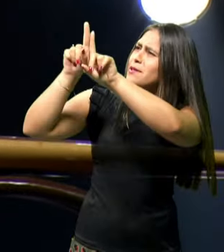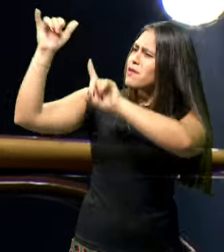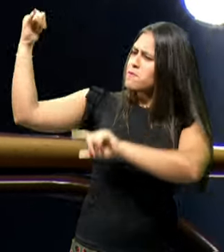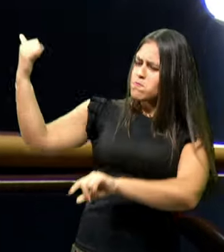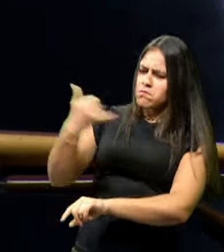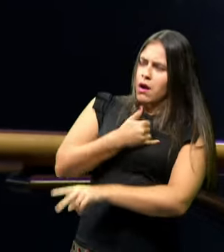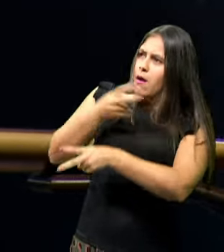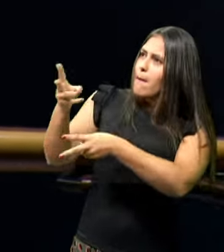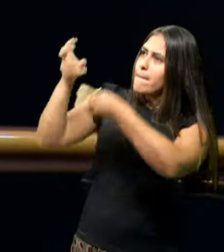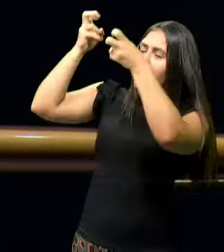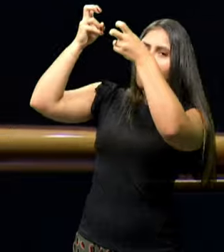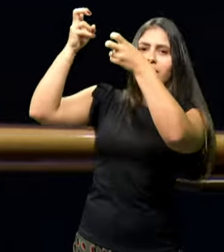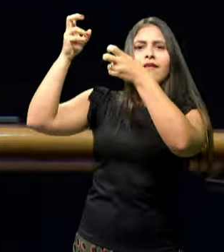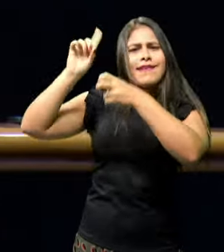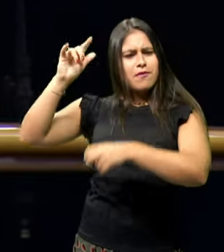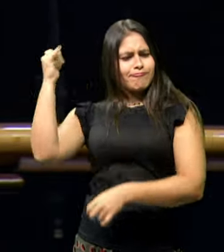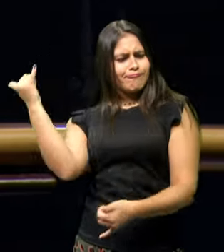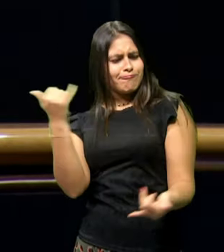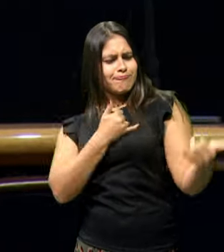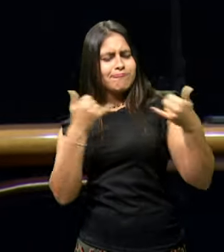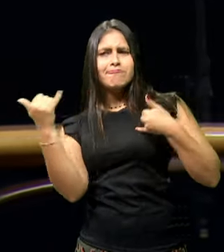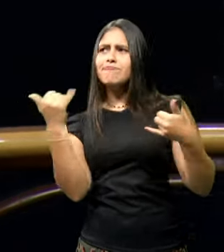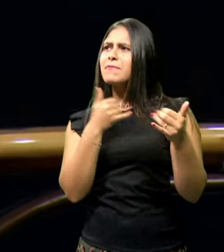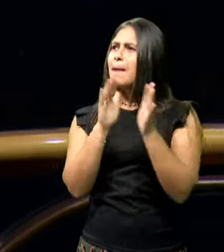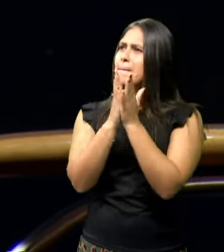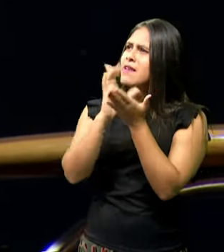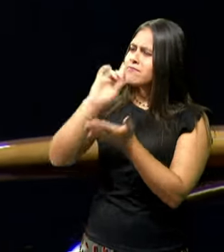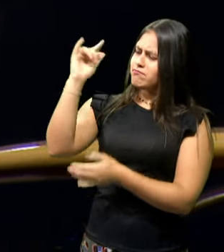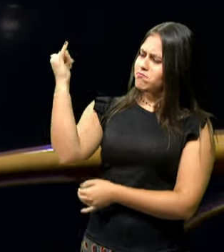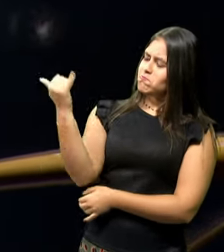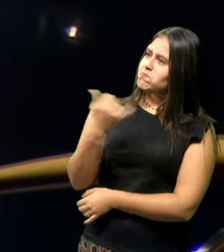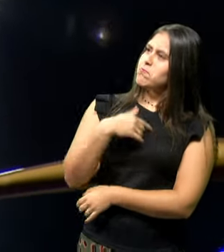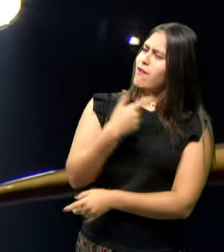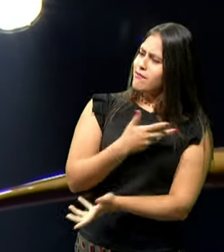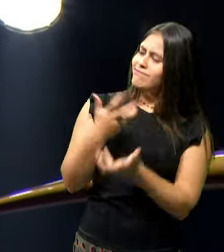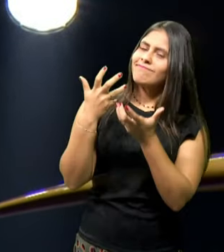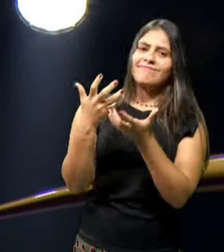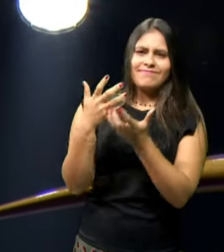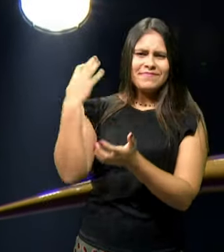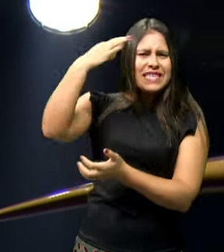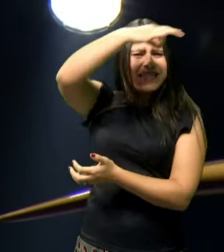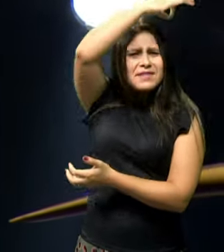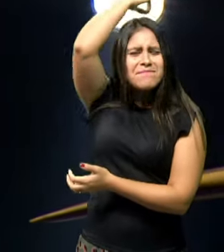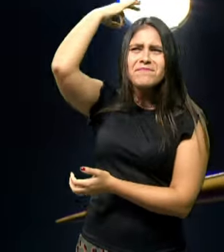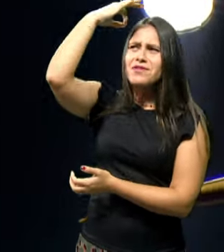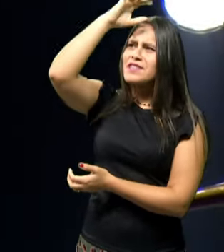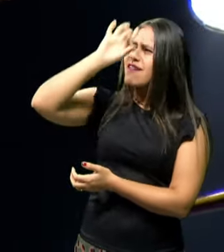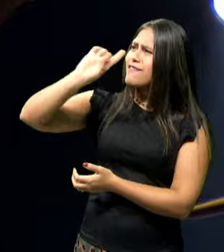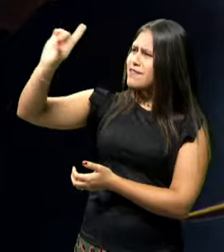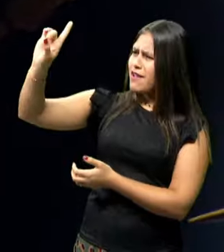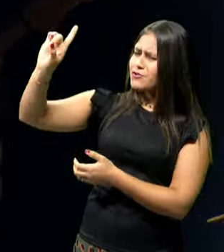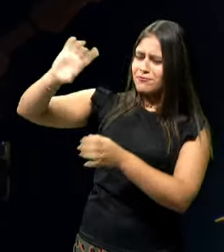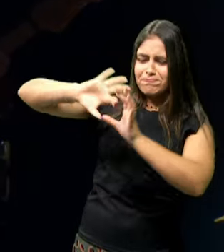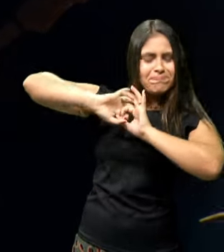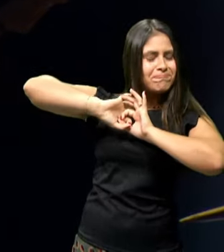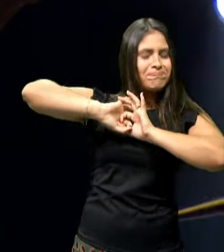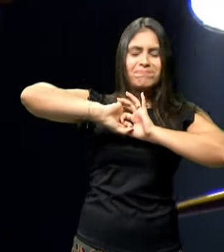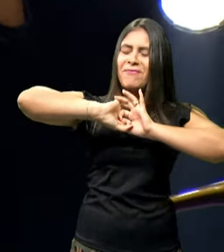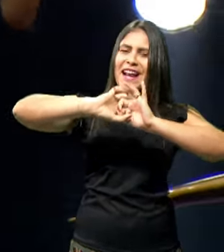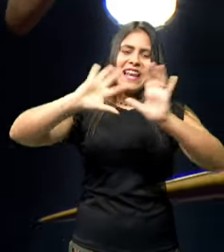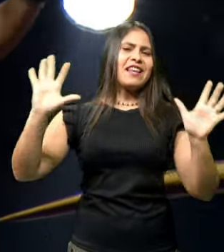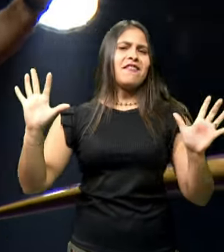para sermos ministrados pela Tua palavra. Espírito Santo de Deus, o Senhor é livre desde já